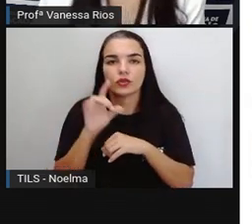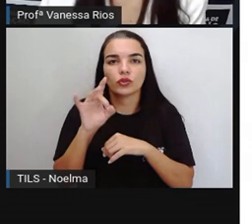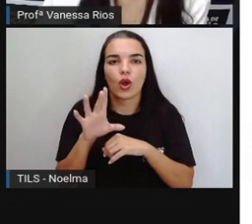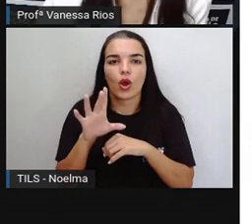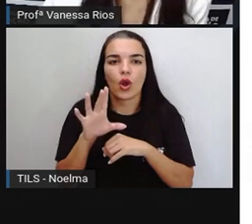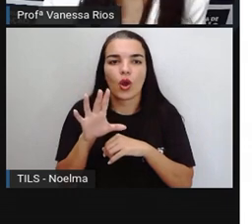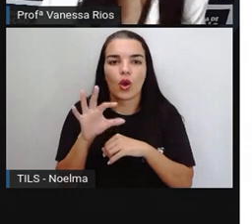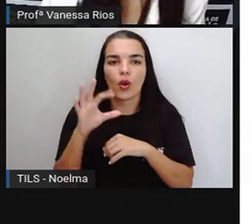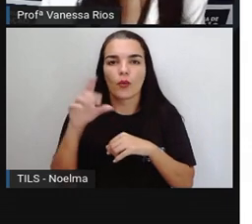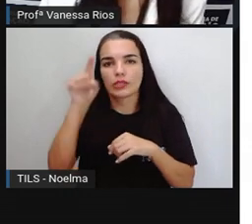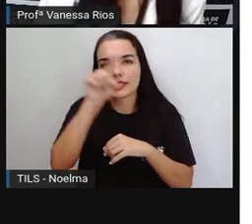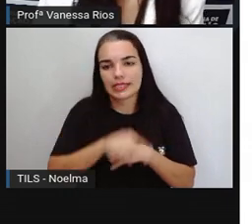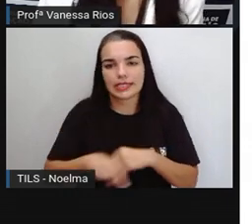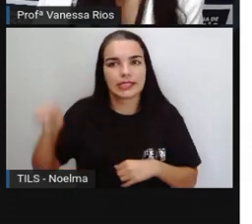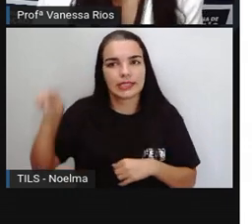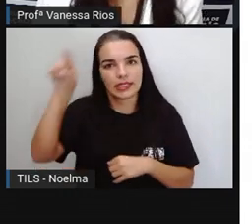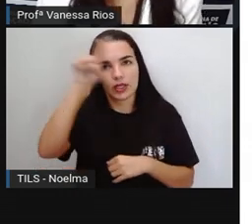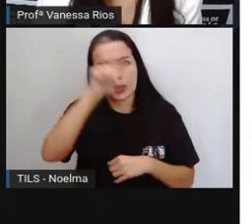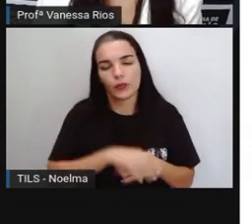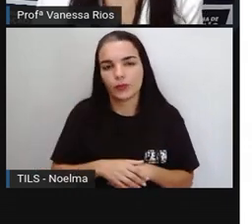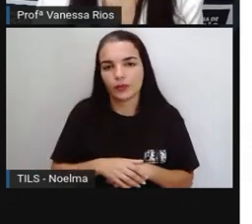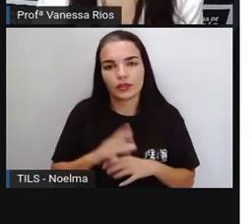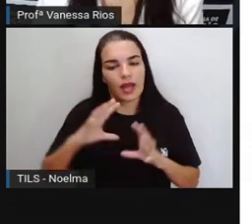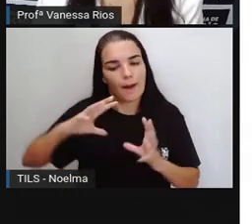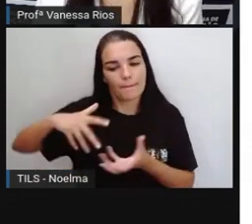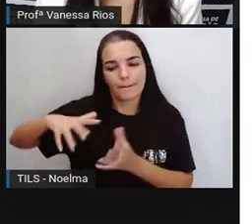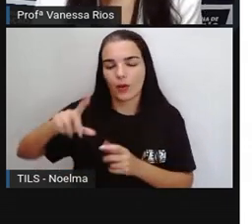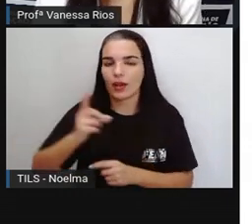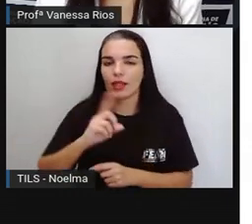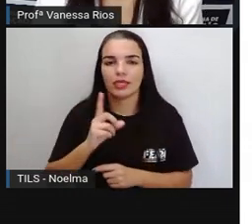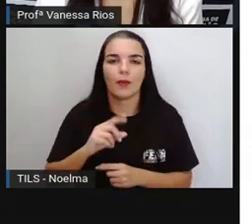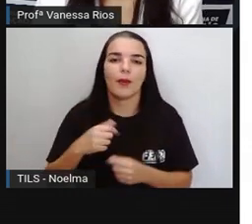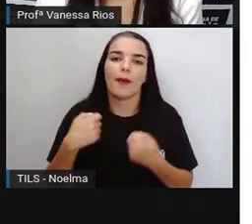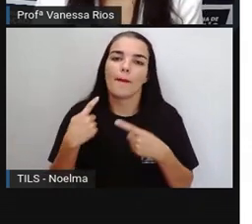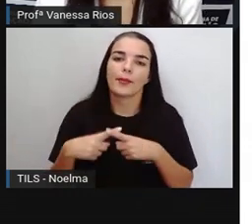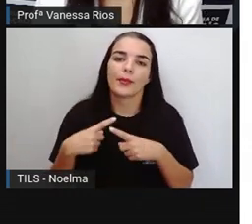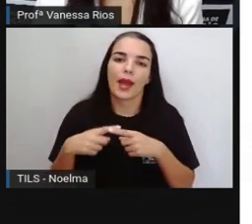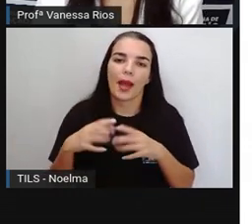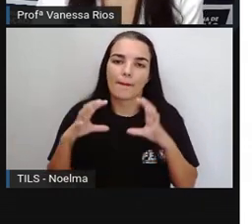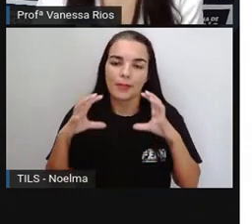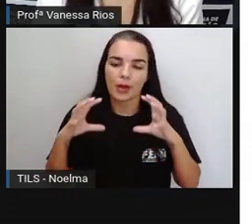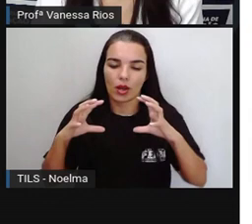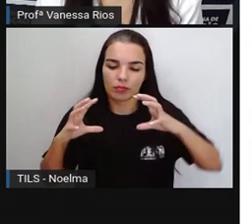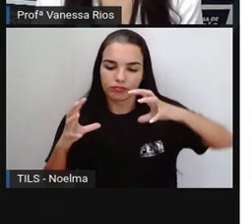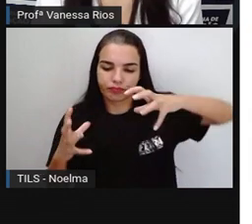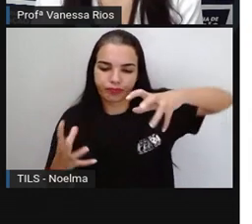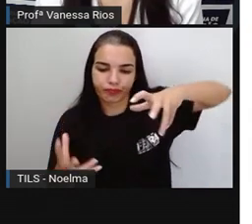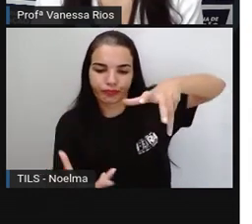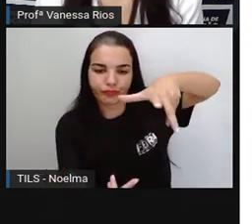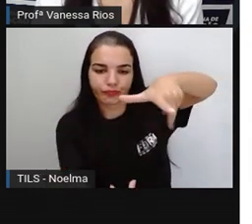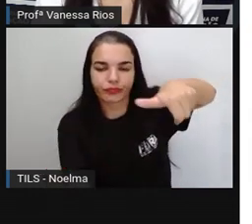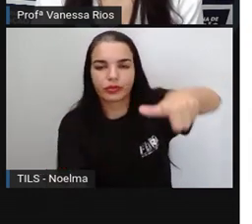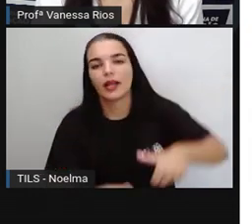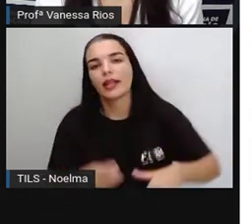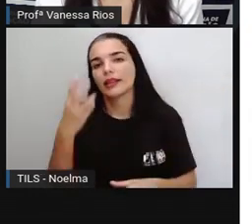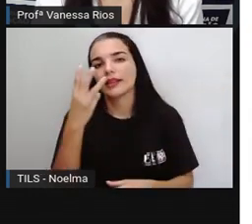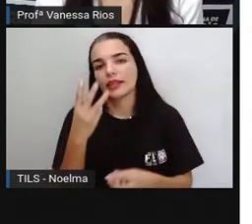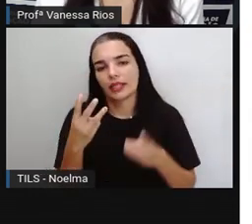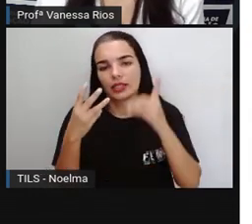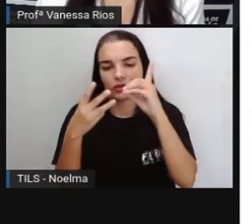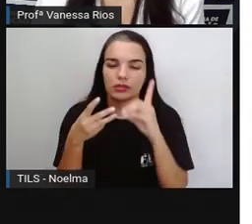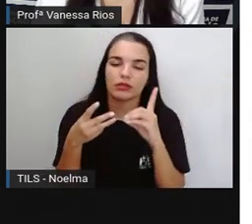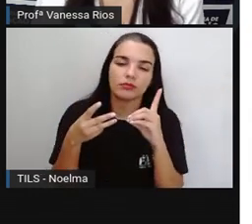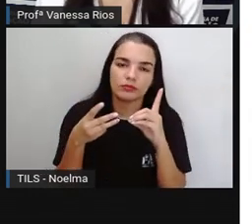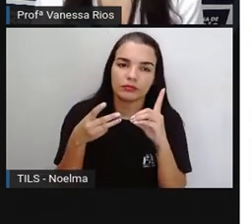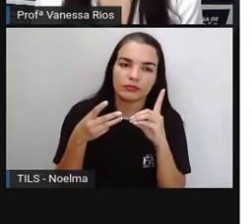seria o círculo. A esfera não é uma figura plana, ela é uma figura tridimensional ou